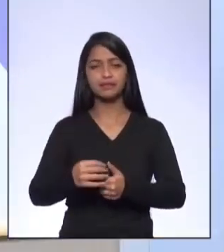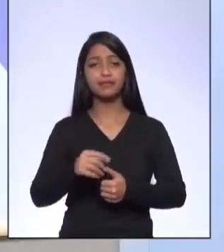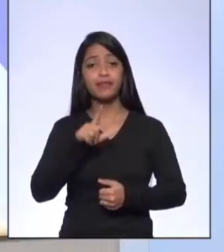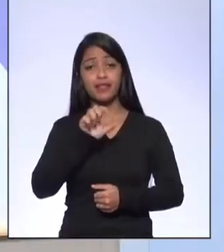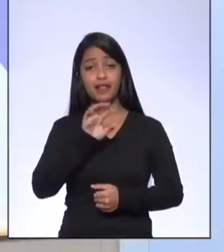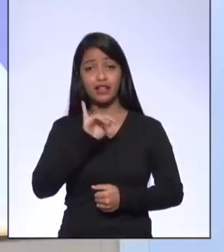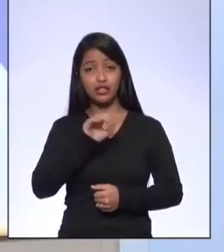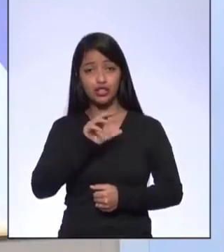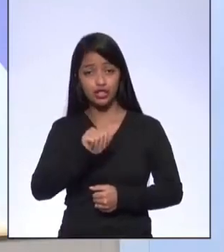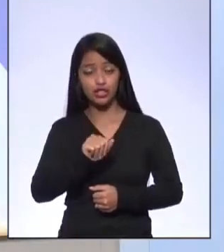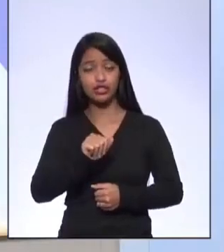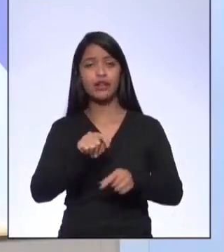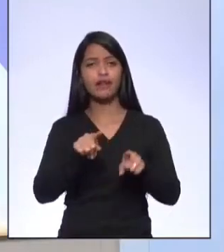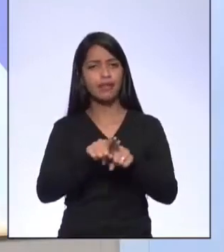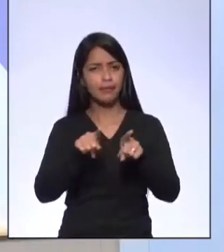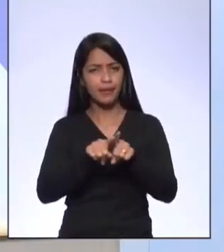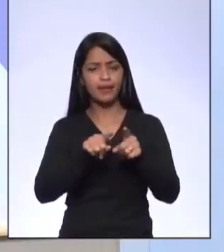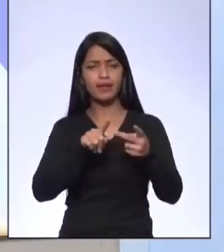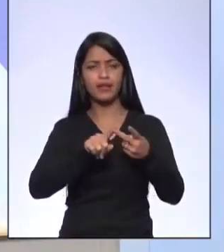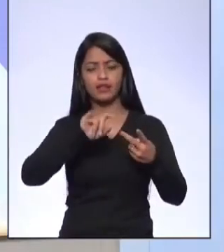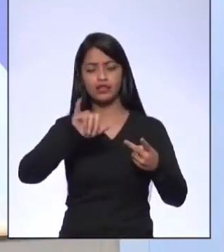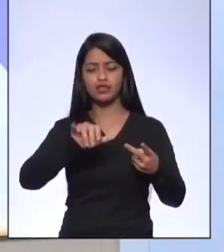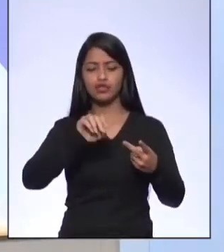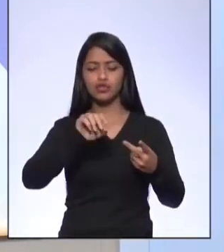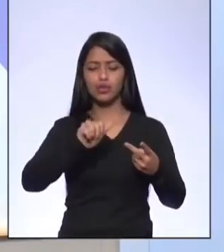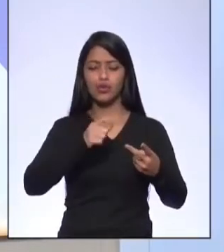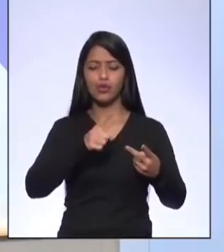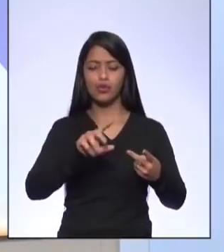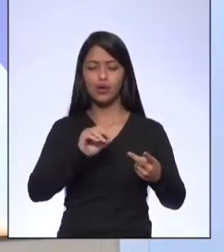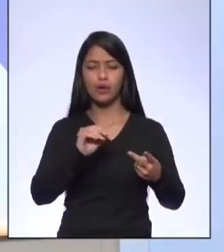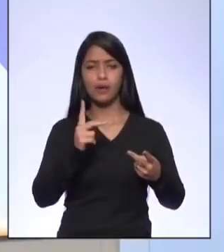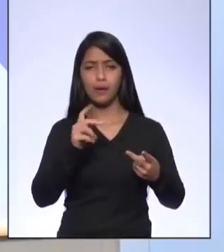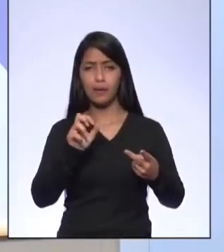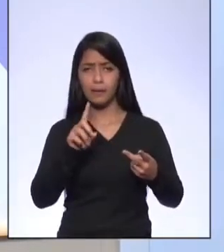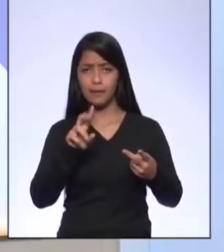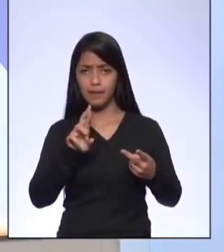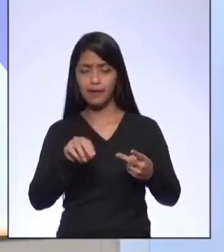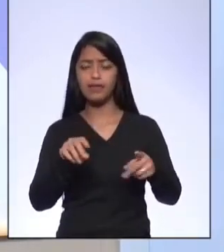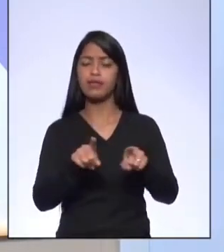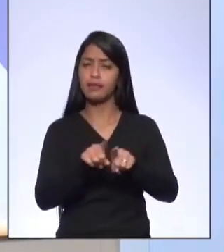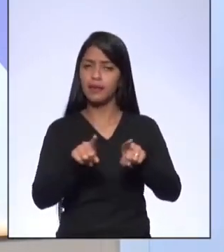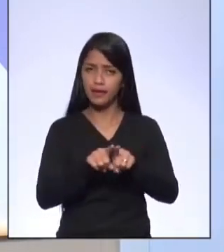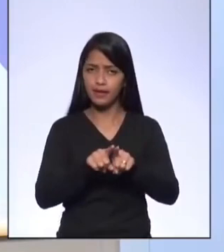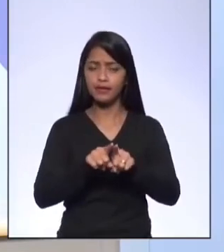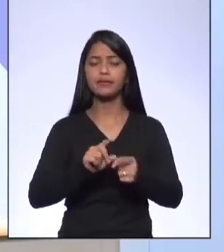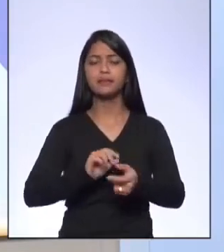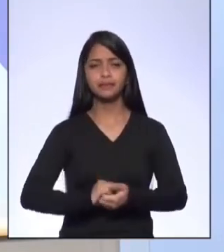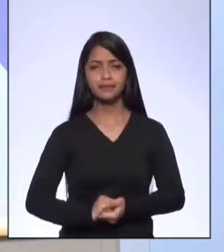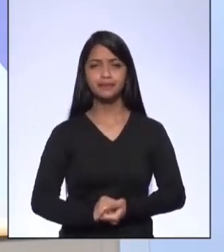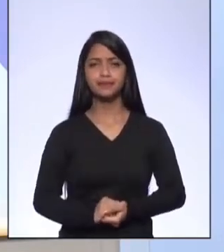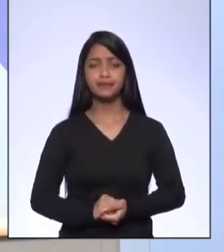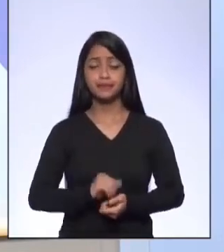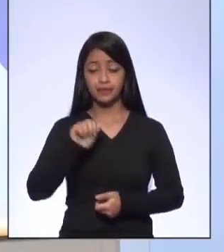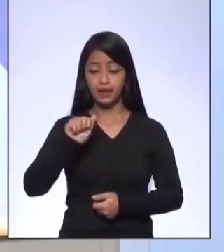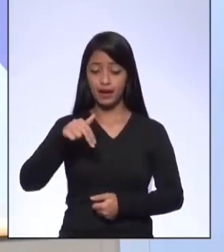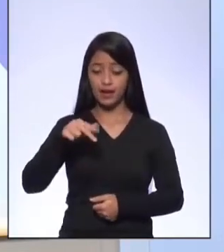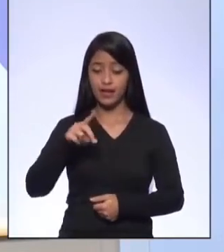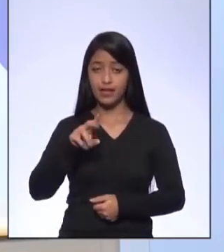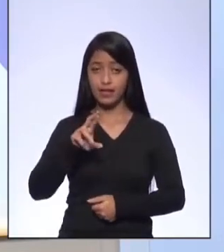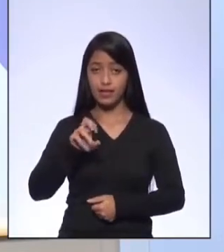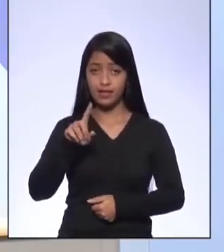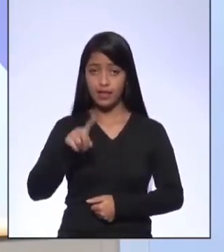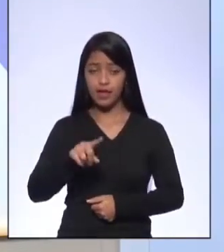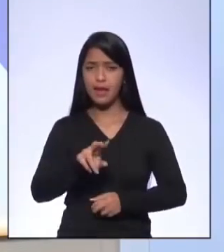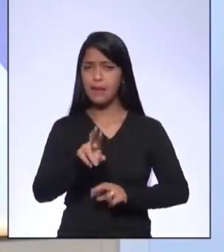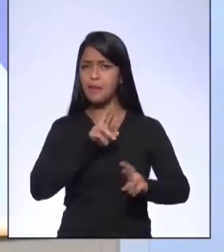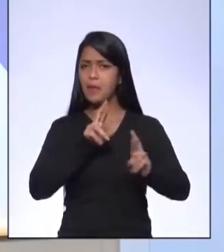Letícia também, o João Pedro, Isso. que mais? Let me see. O André também deram as